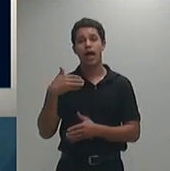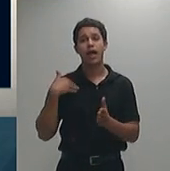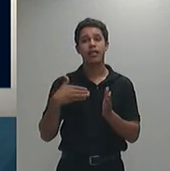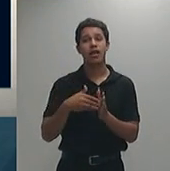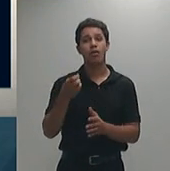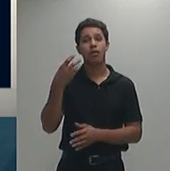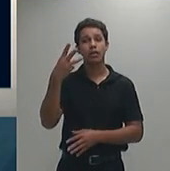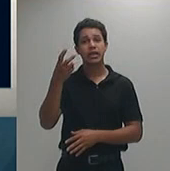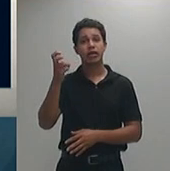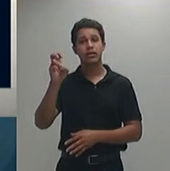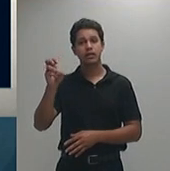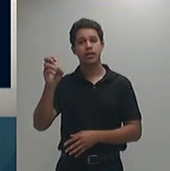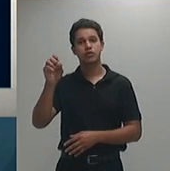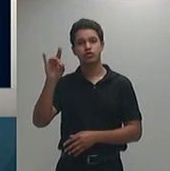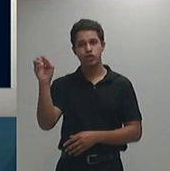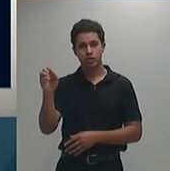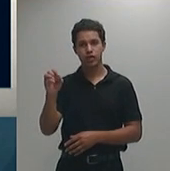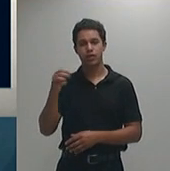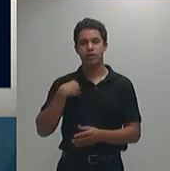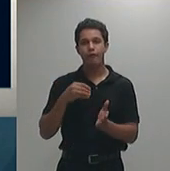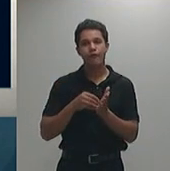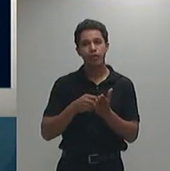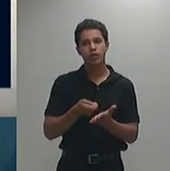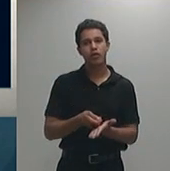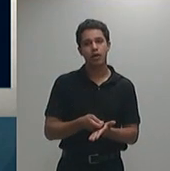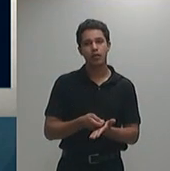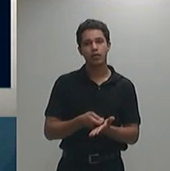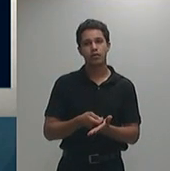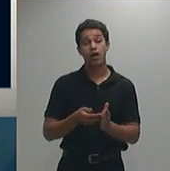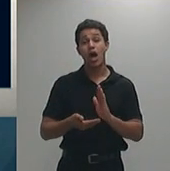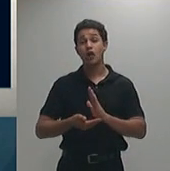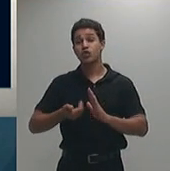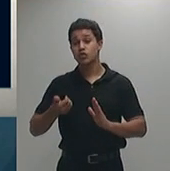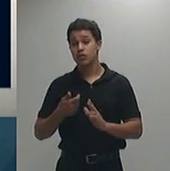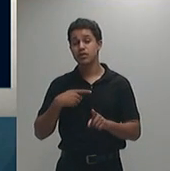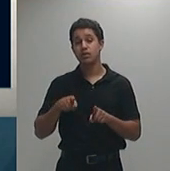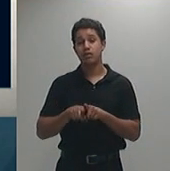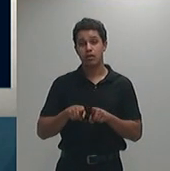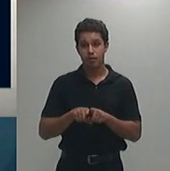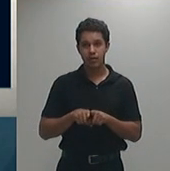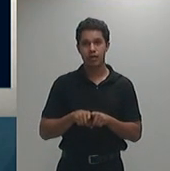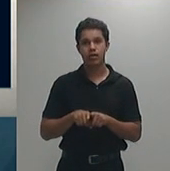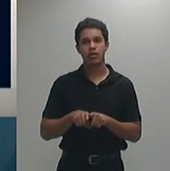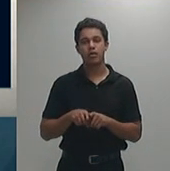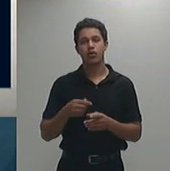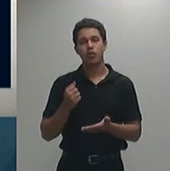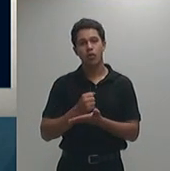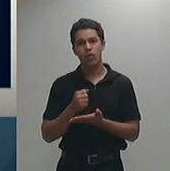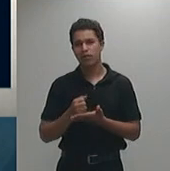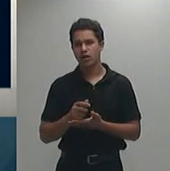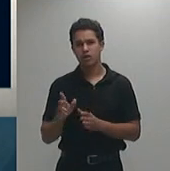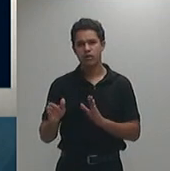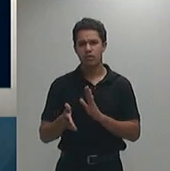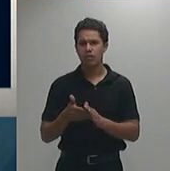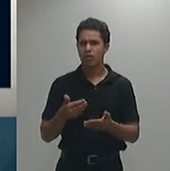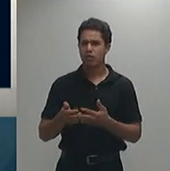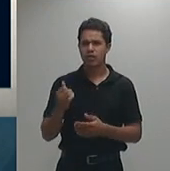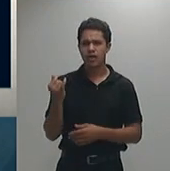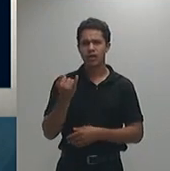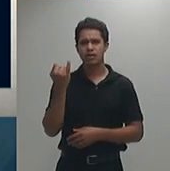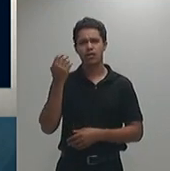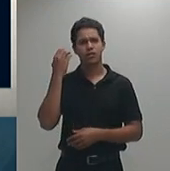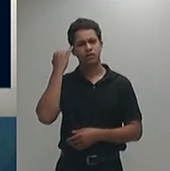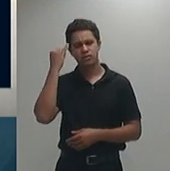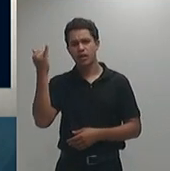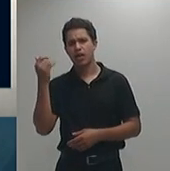em seus terceiro a suspensão ou a rescisão unilateral do contrato qualquer hipótese durante a ocorrência